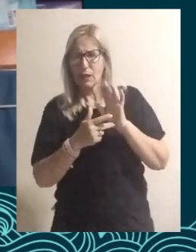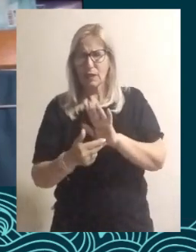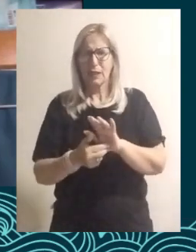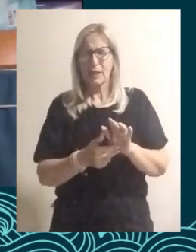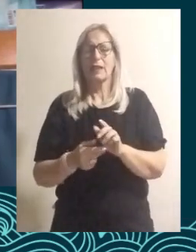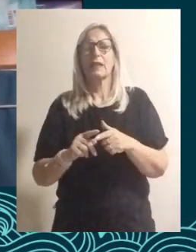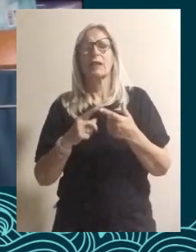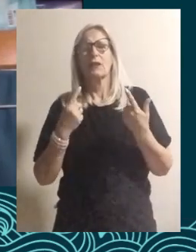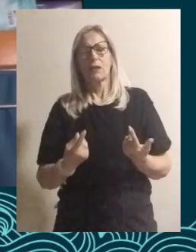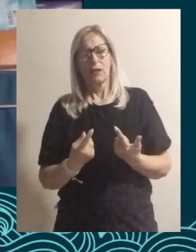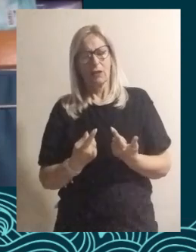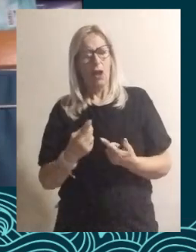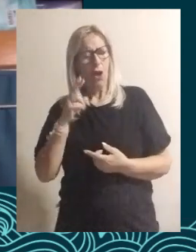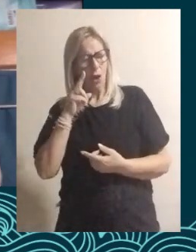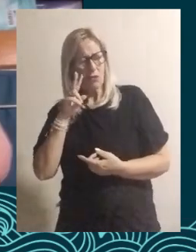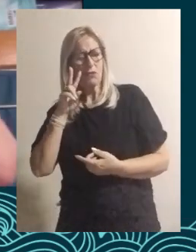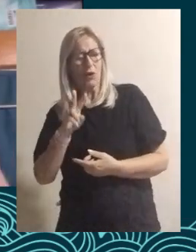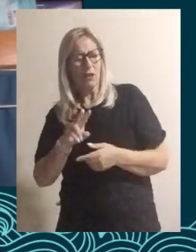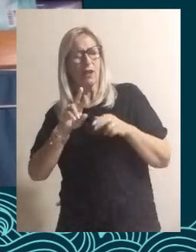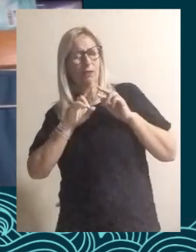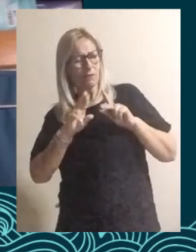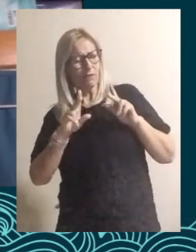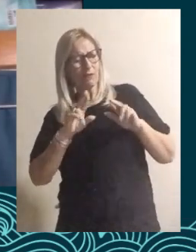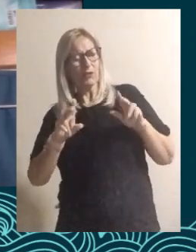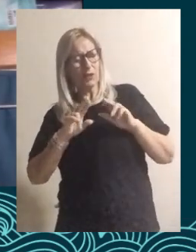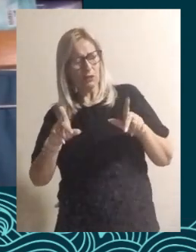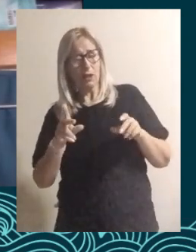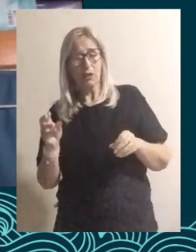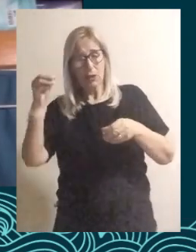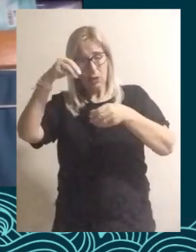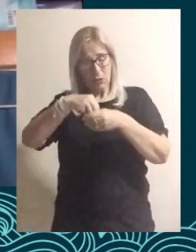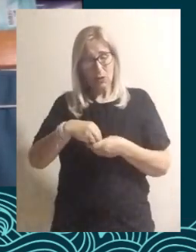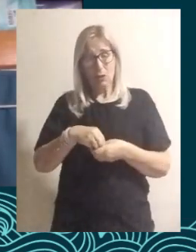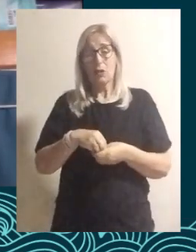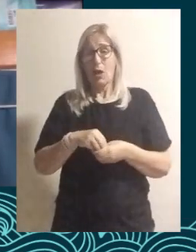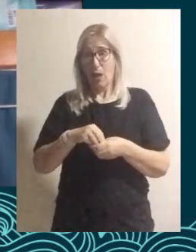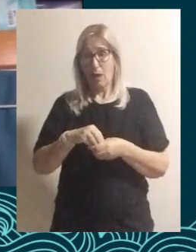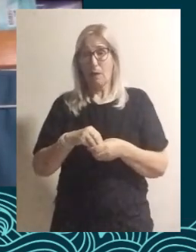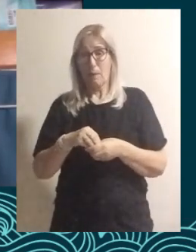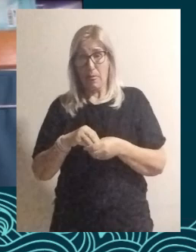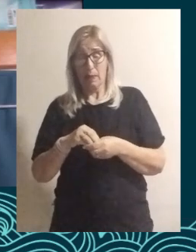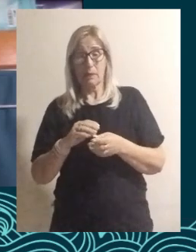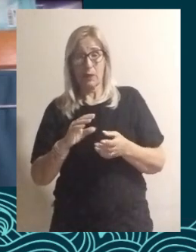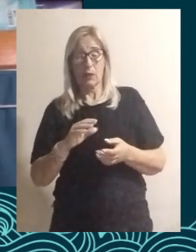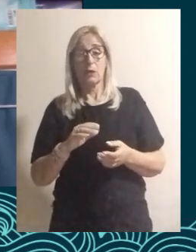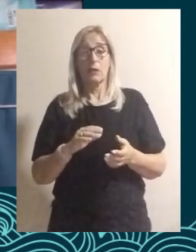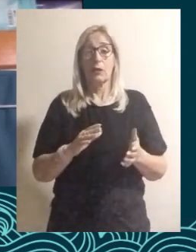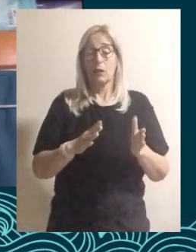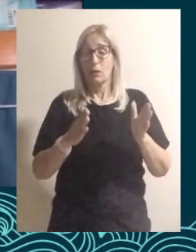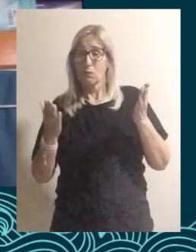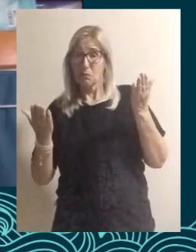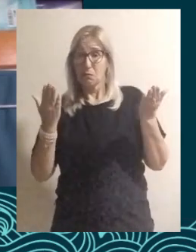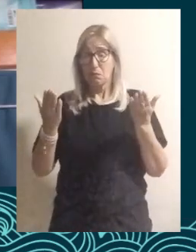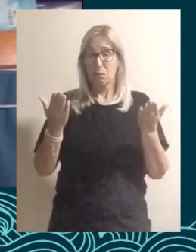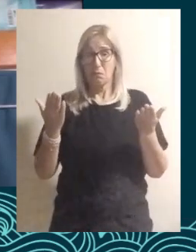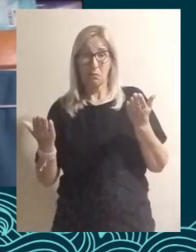para mulheres. Mas mesmo assim, eu acho que a gente tem um olhar que é diferente, porque a gente faz parte de uma metade do mundo